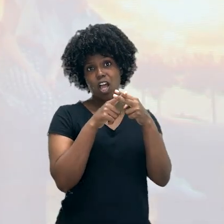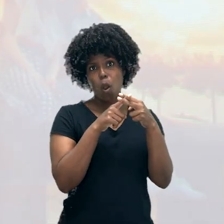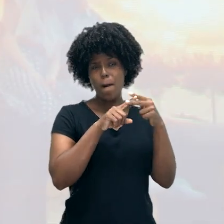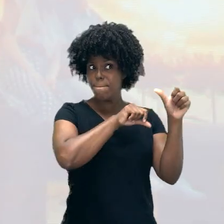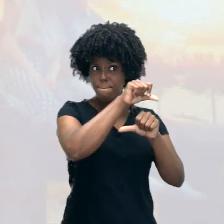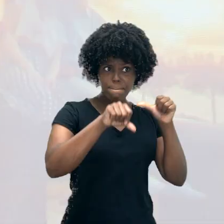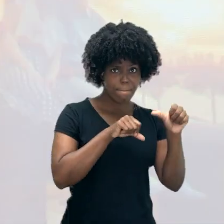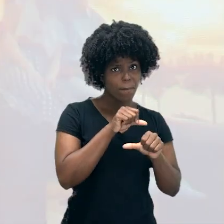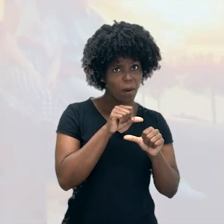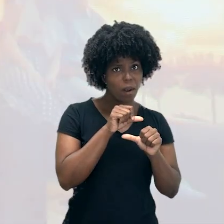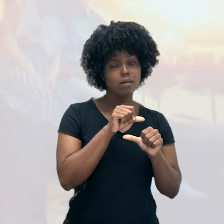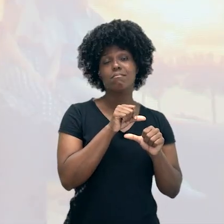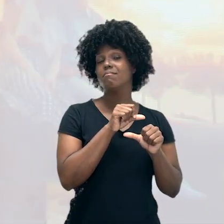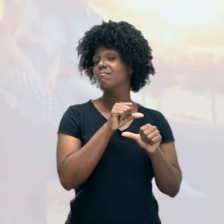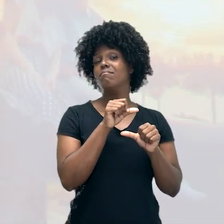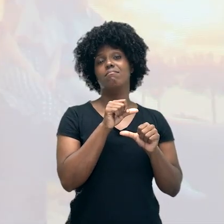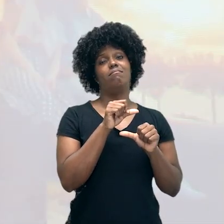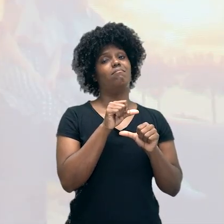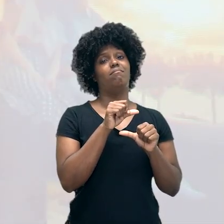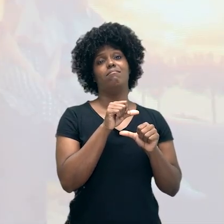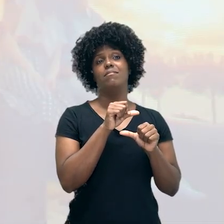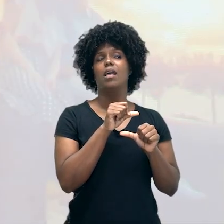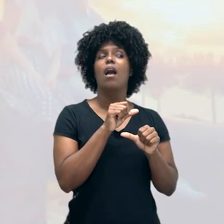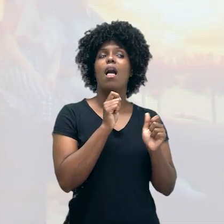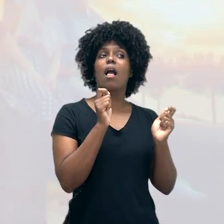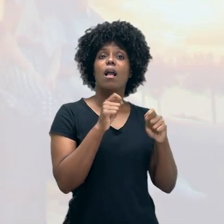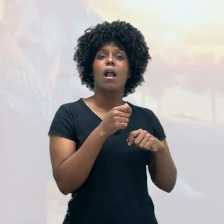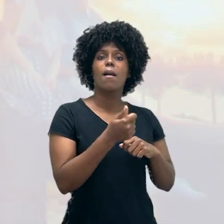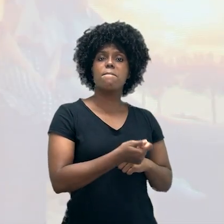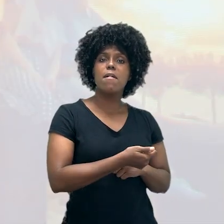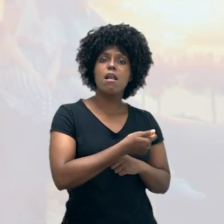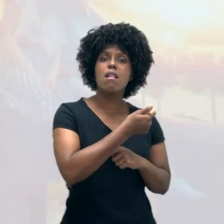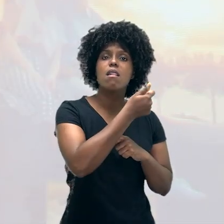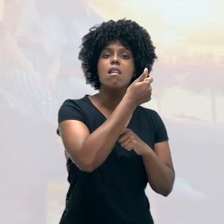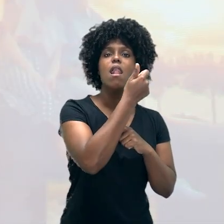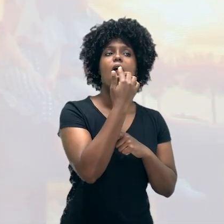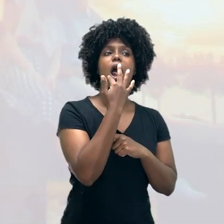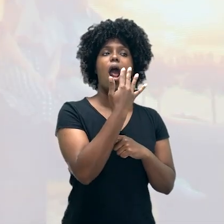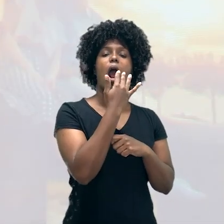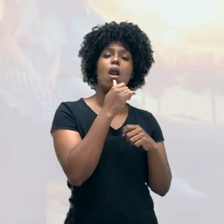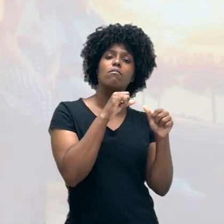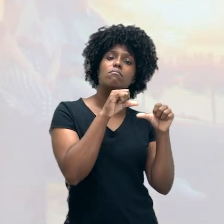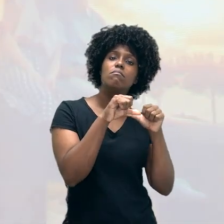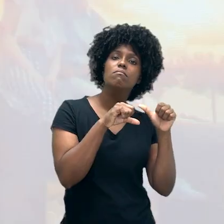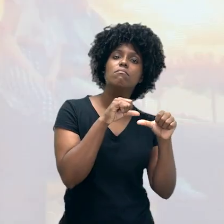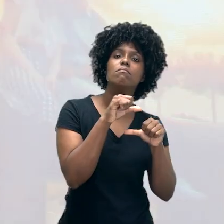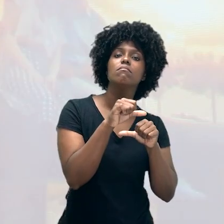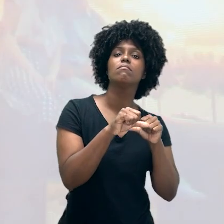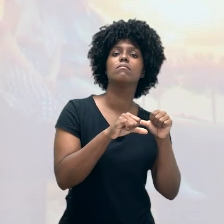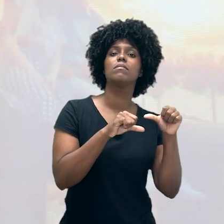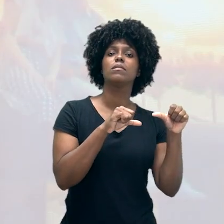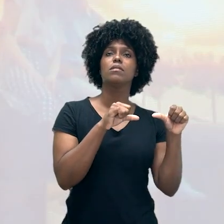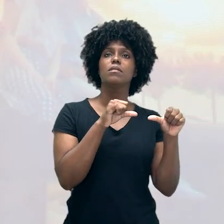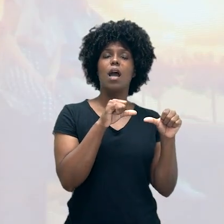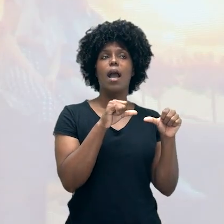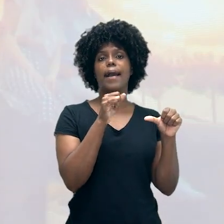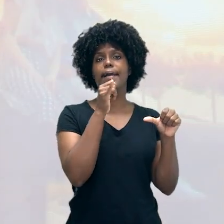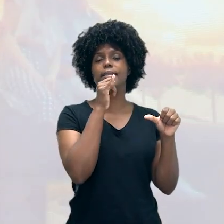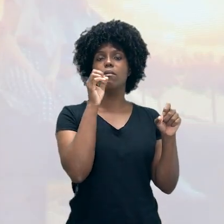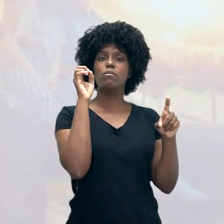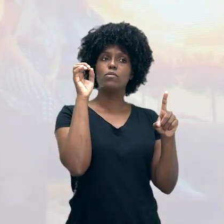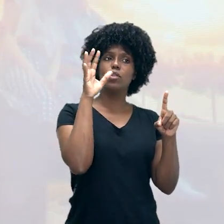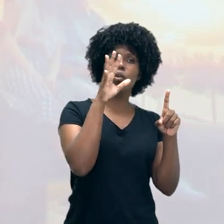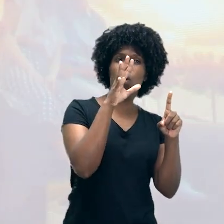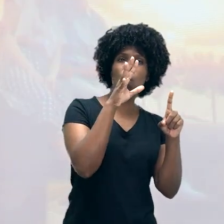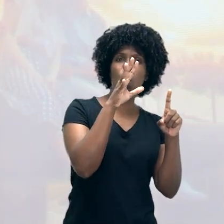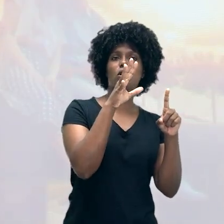muda o que está ali. A gente pode melhorar, alterar as cores,